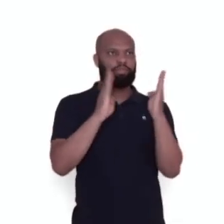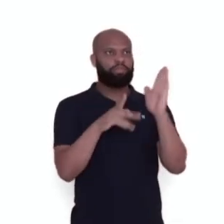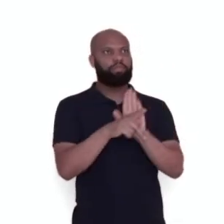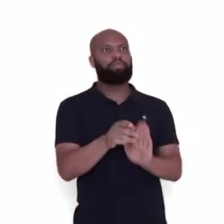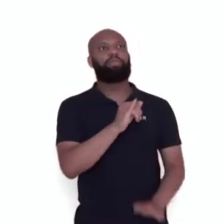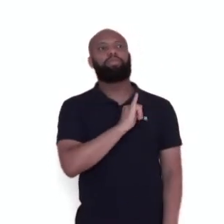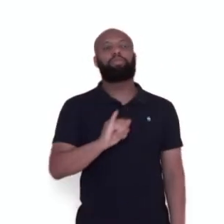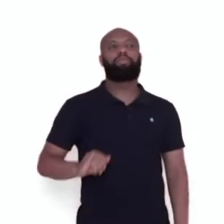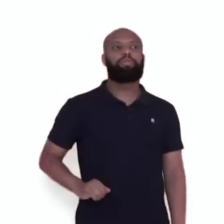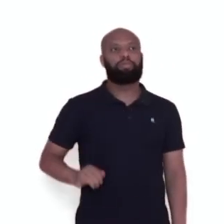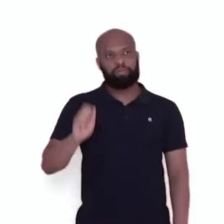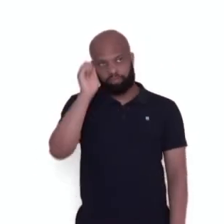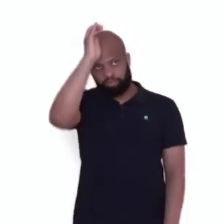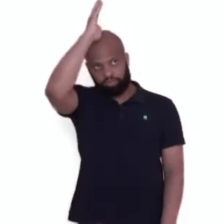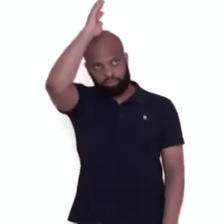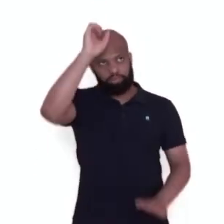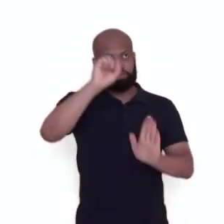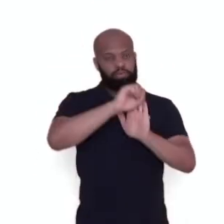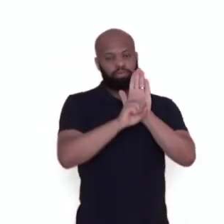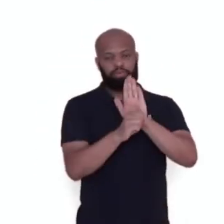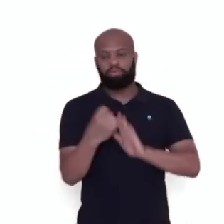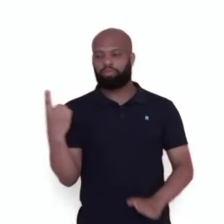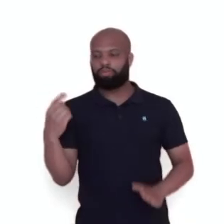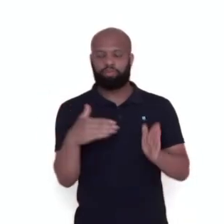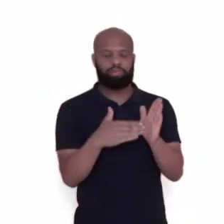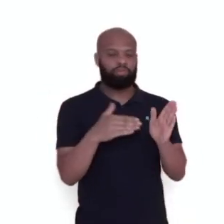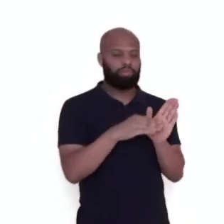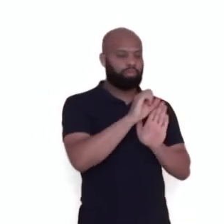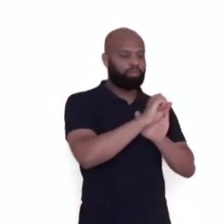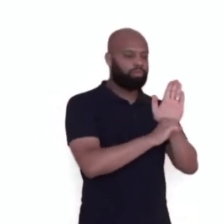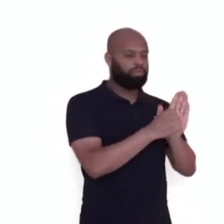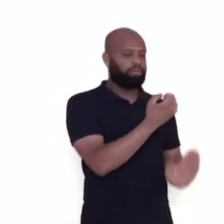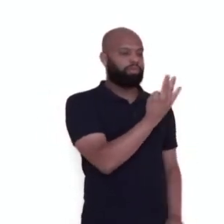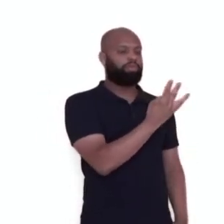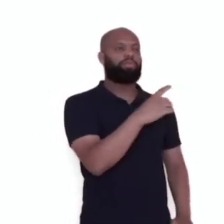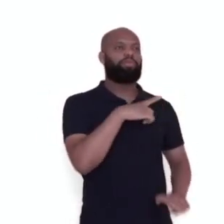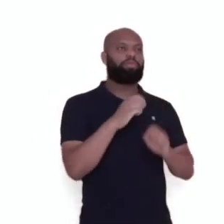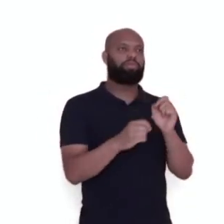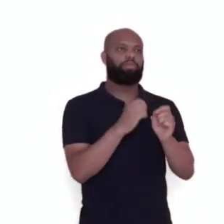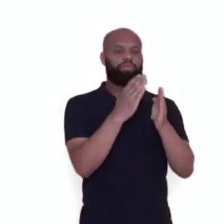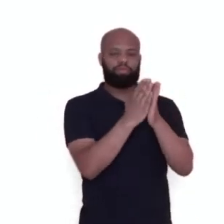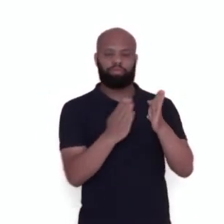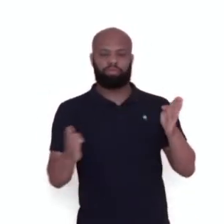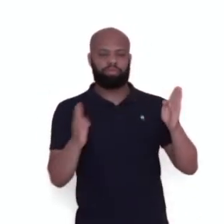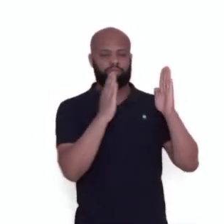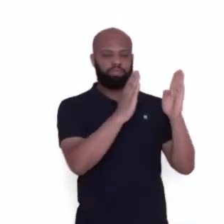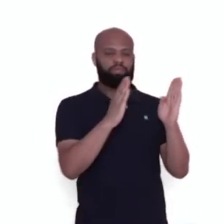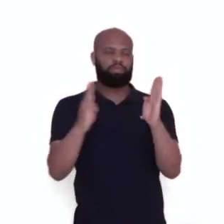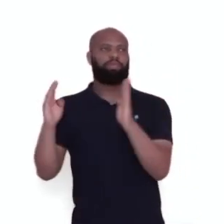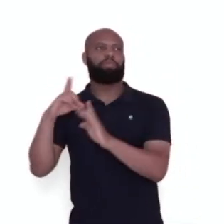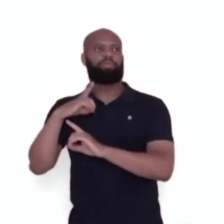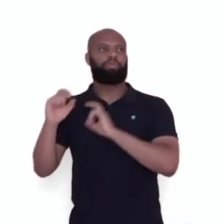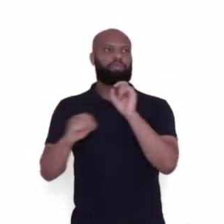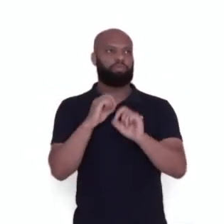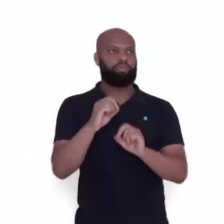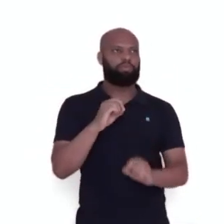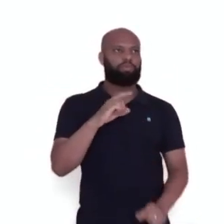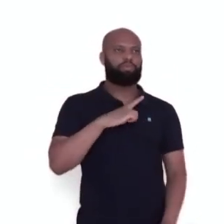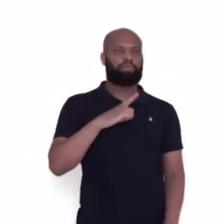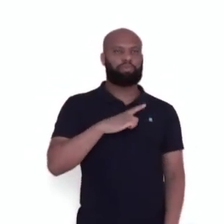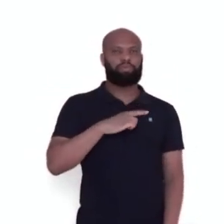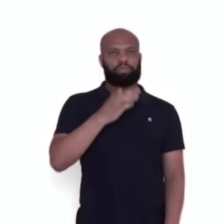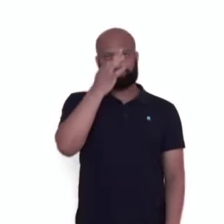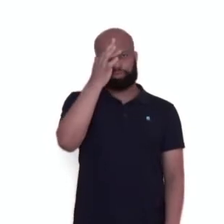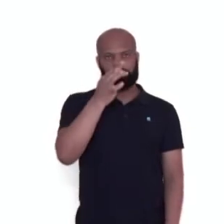Império Romano, do século I até o século IV, que as estações foram batizadas como